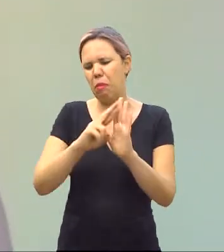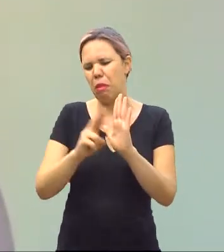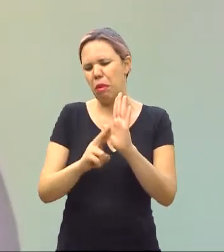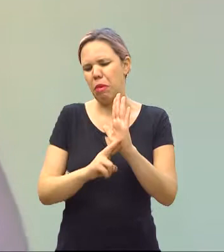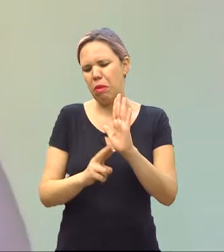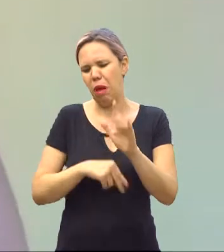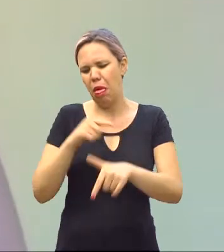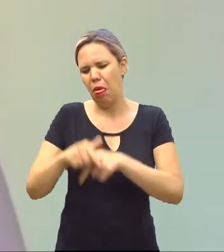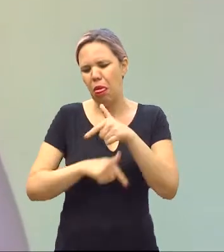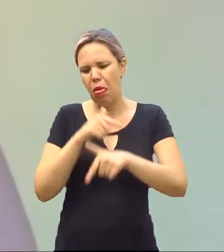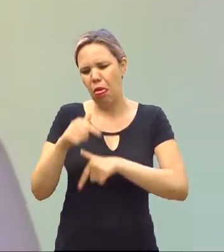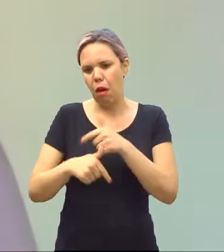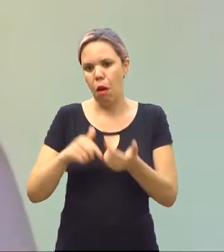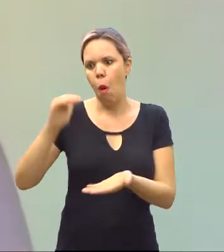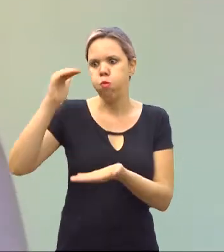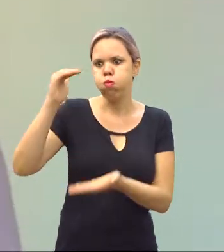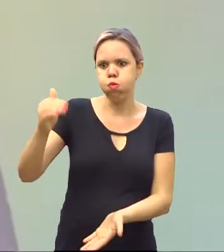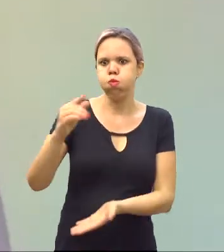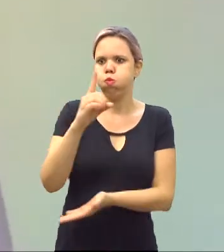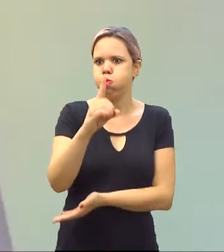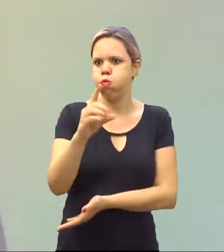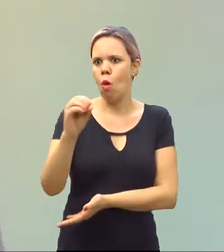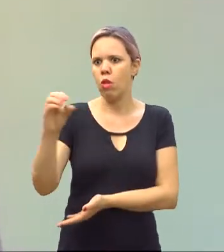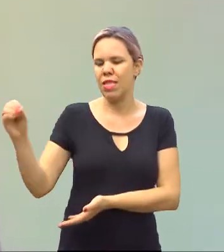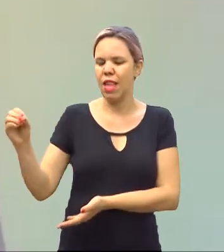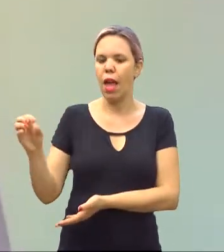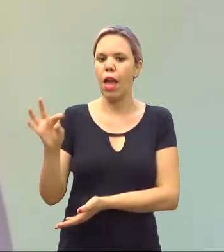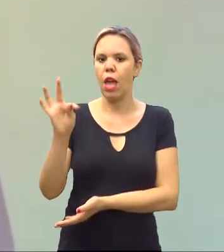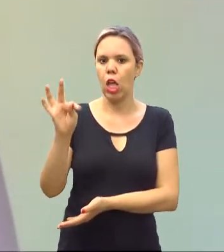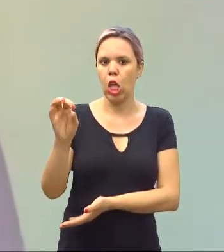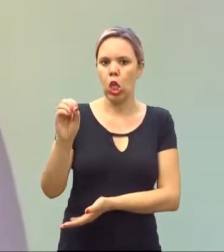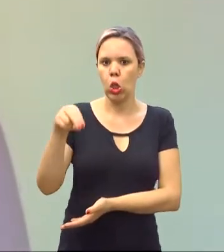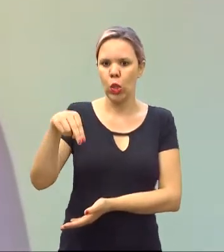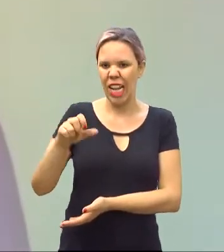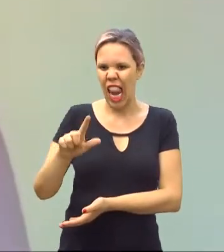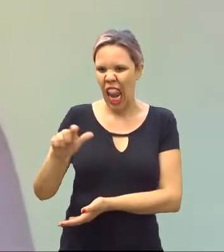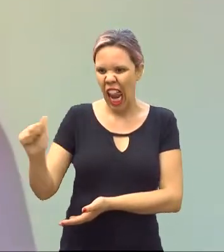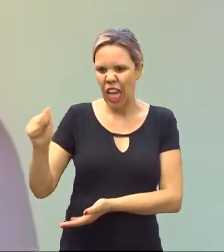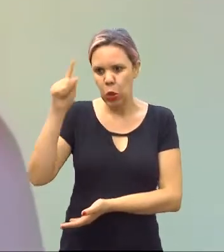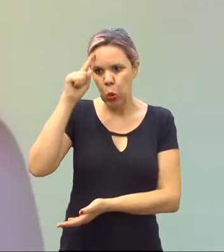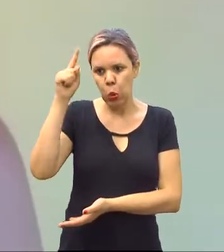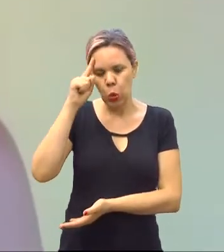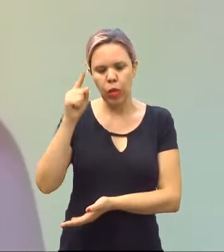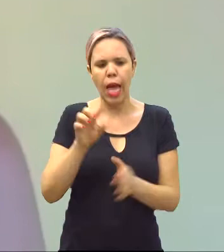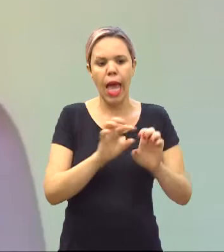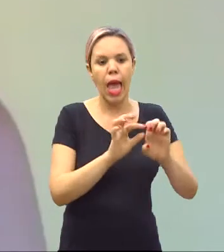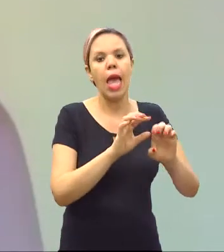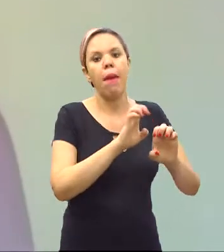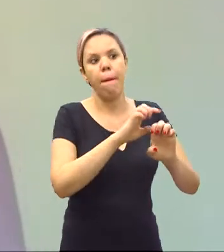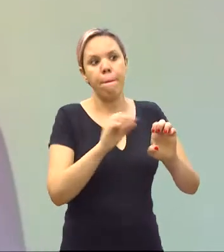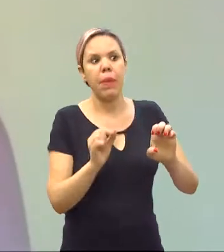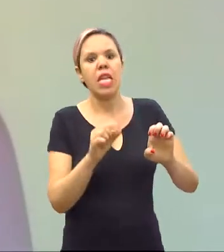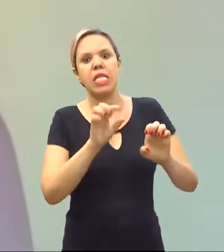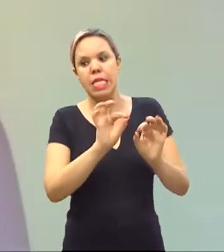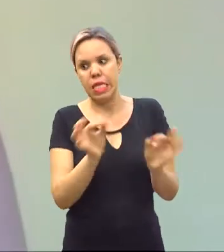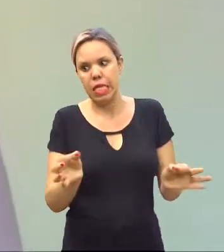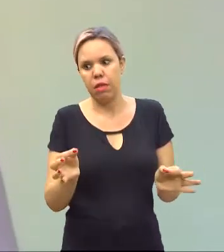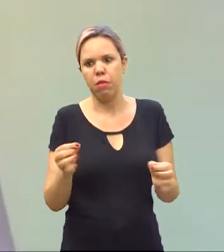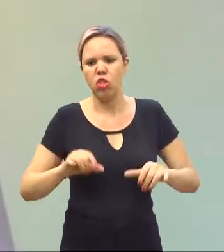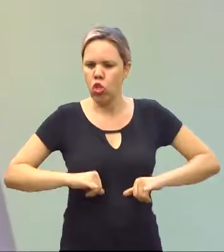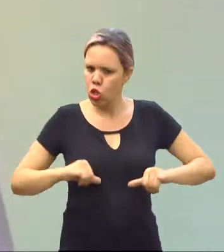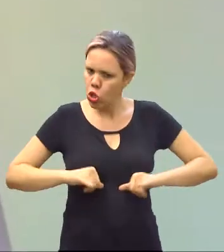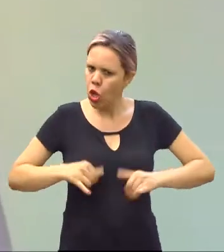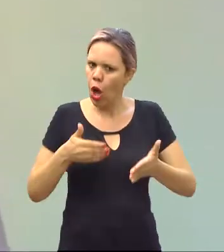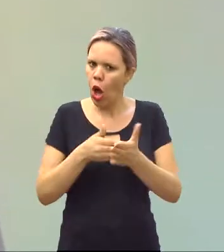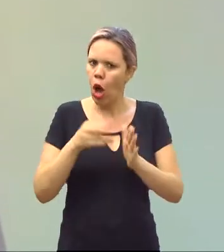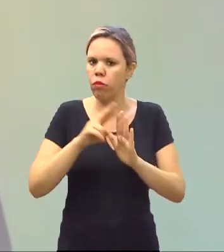para quem trabalha com 100 toneladas por dia, que quem é pequeno acaba sofrendo para atender todas essas questões.